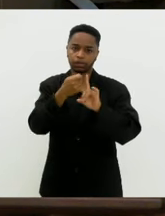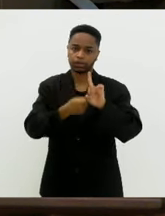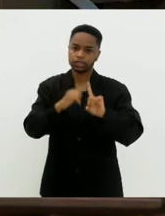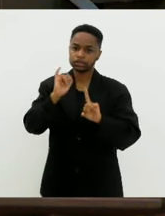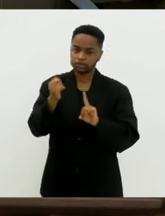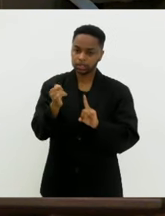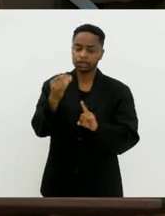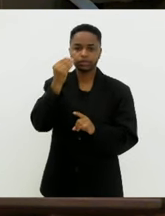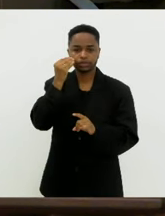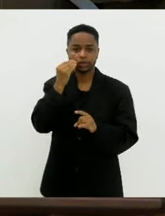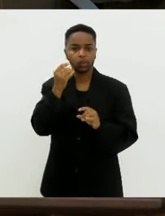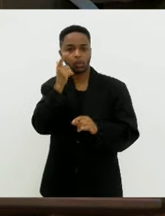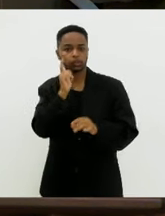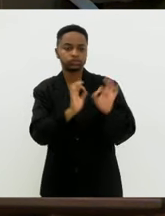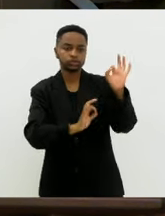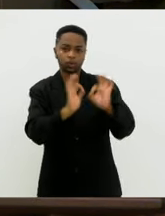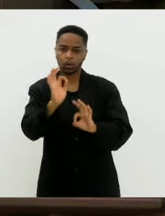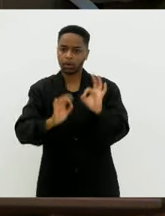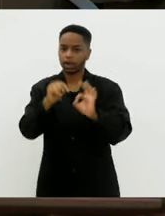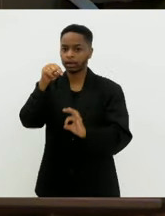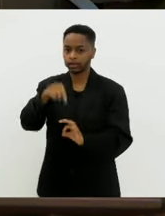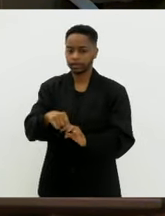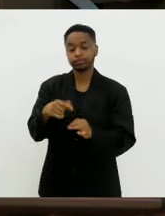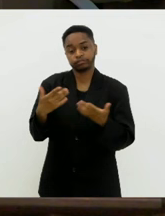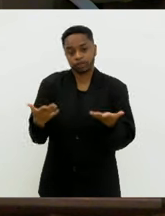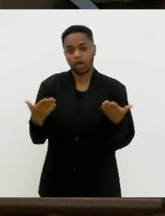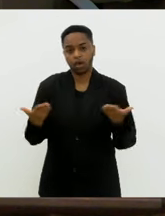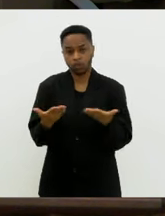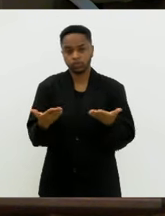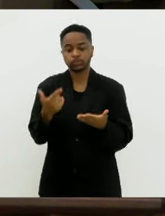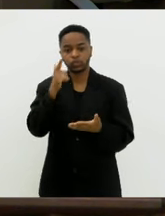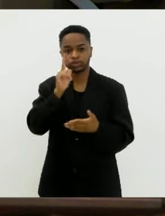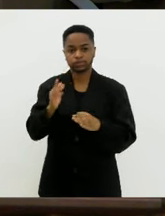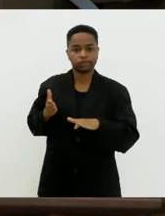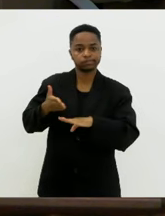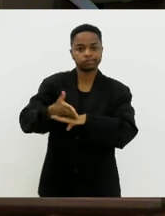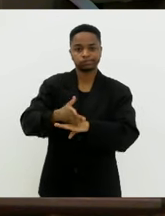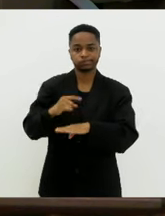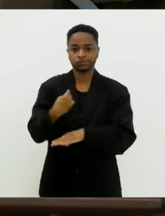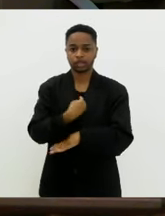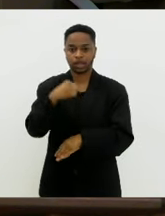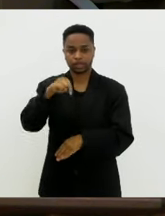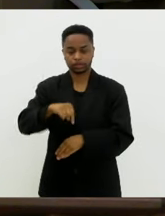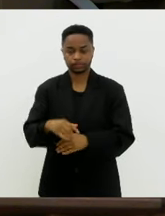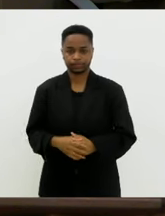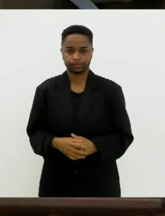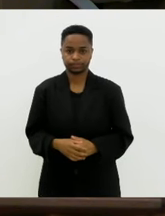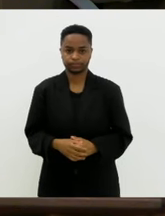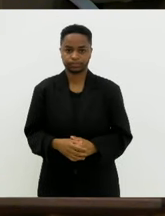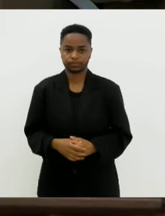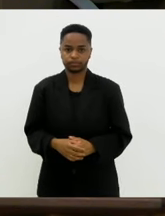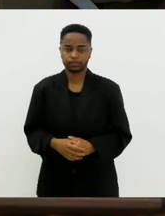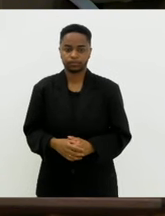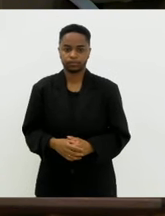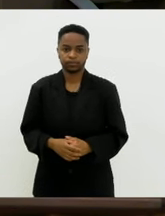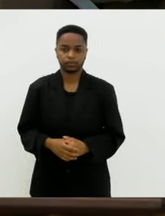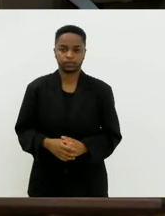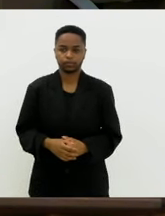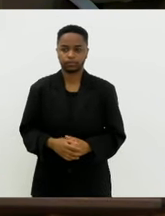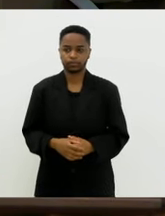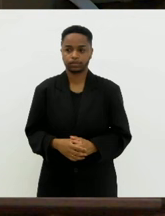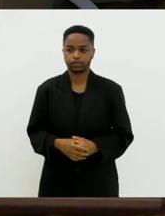do recado, de modo que pudéssemos estar aqui hoje nessa linda festa. Eu